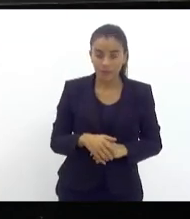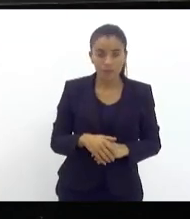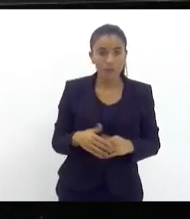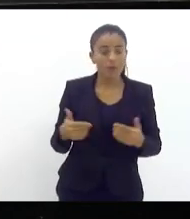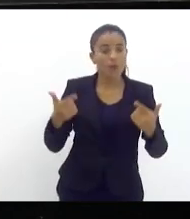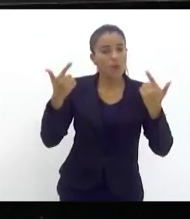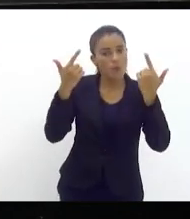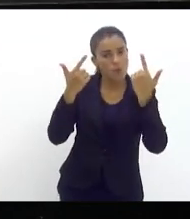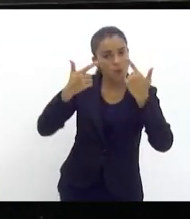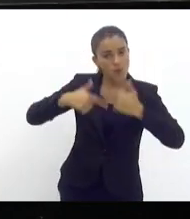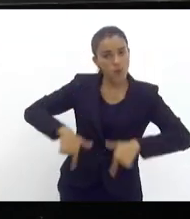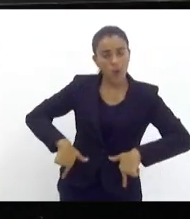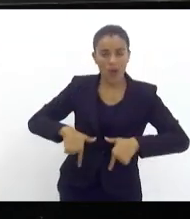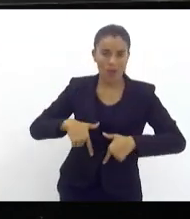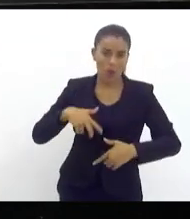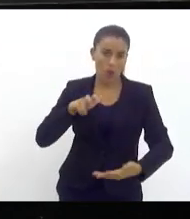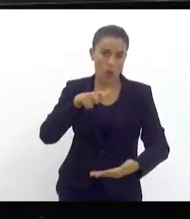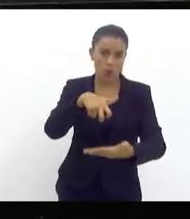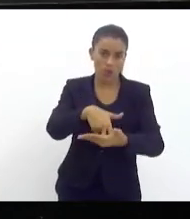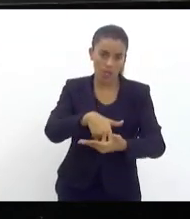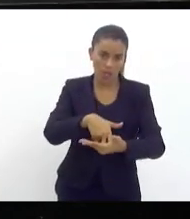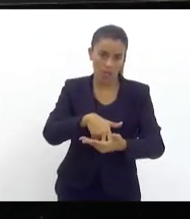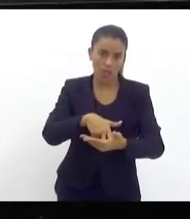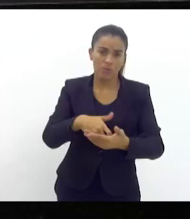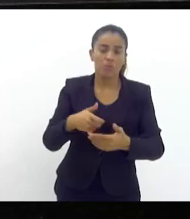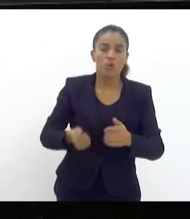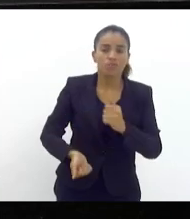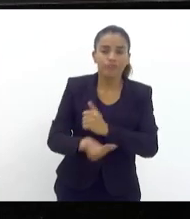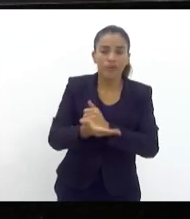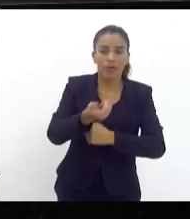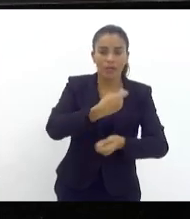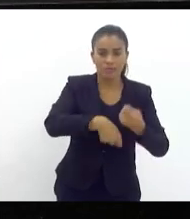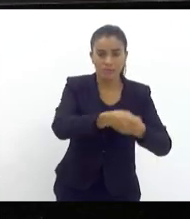ter sido condenado por ato de improbidade administrativa